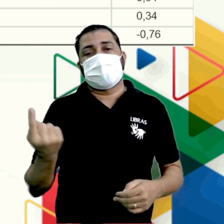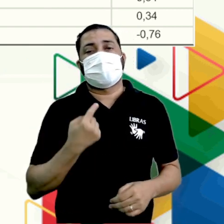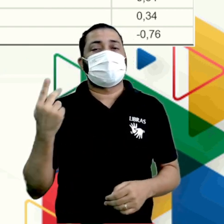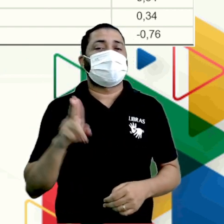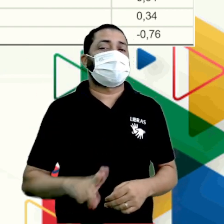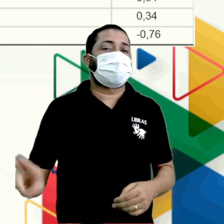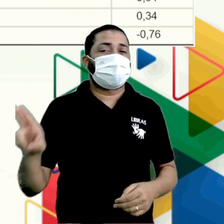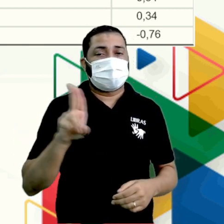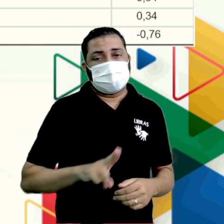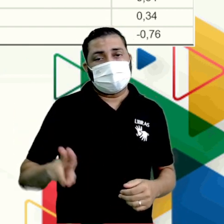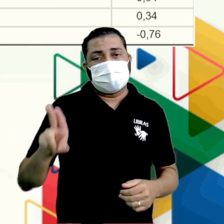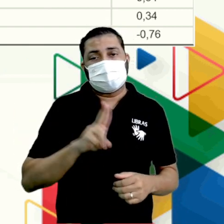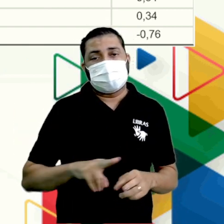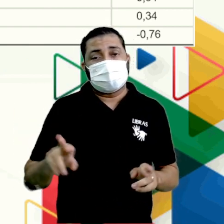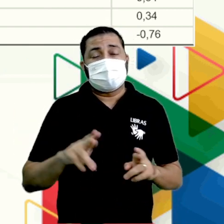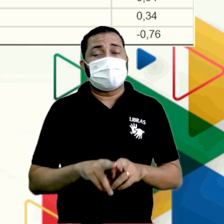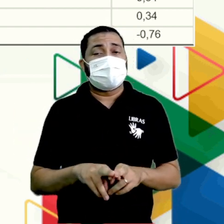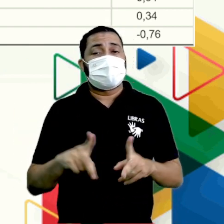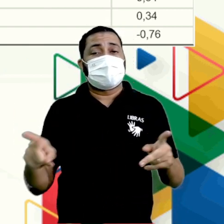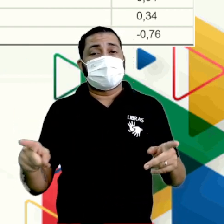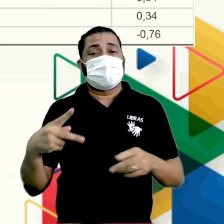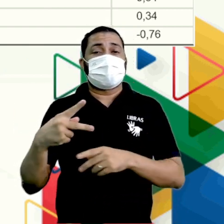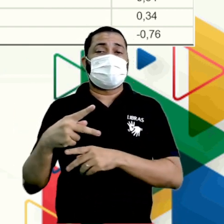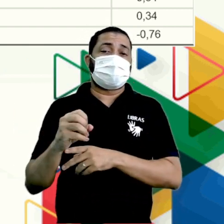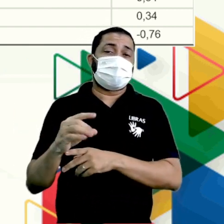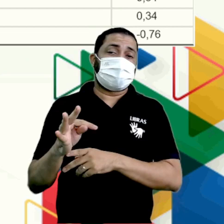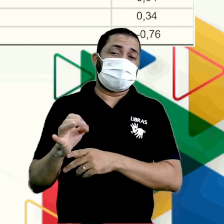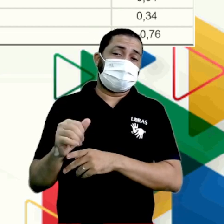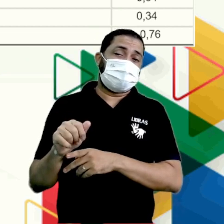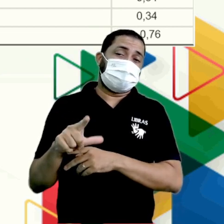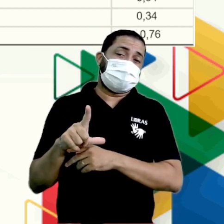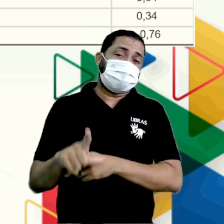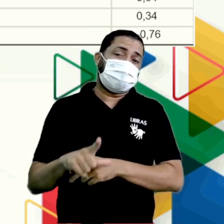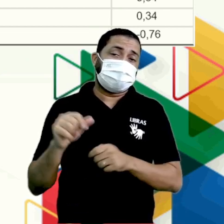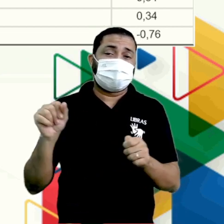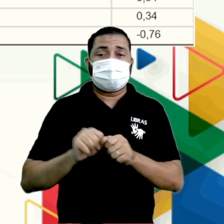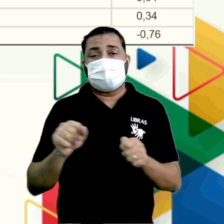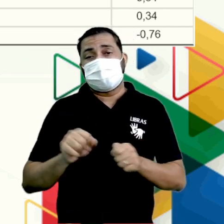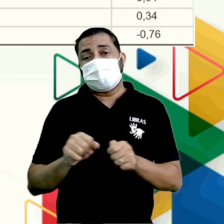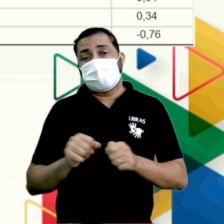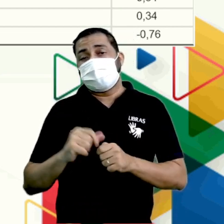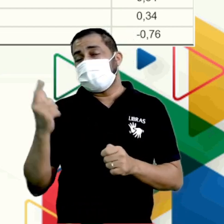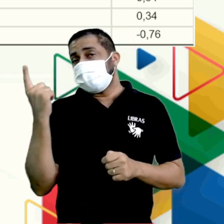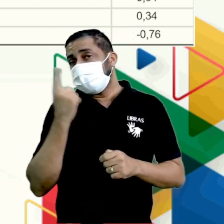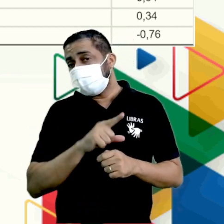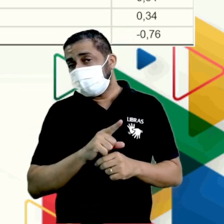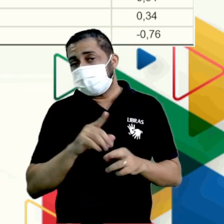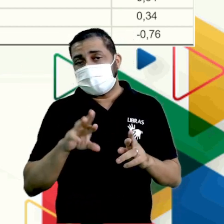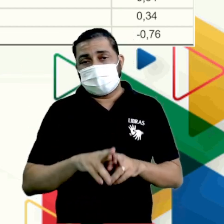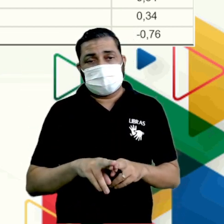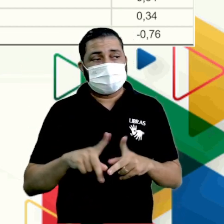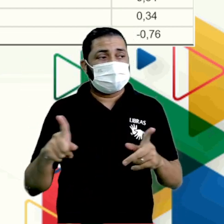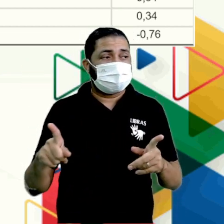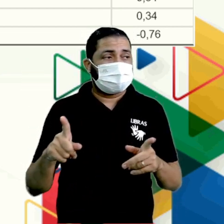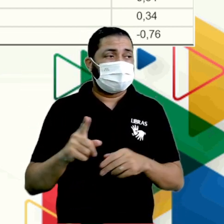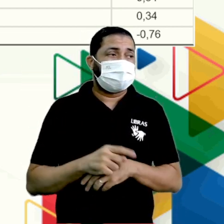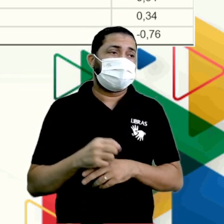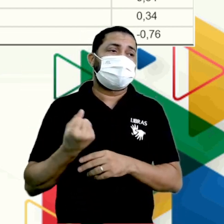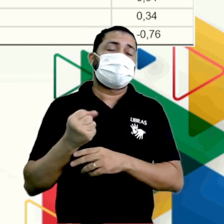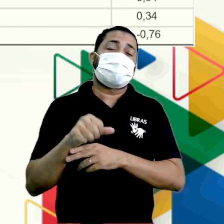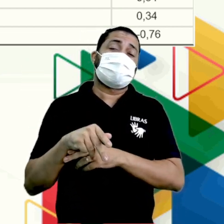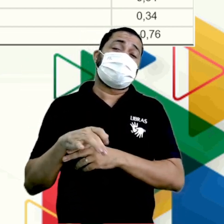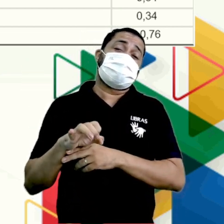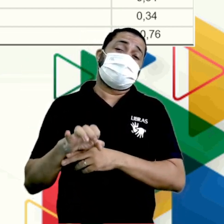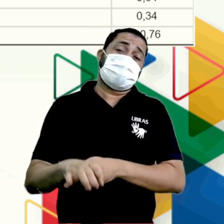usa essa diferença de potencial produzida, conquistada com diferentes semicélulas